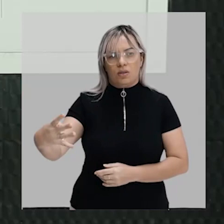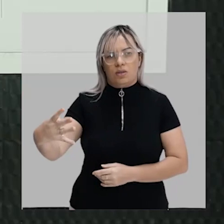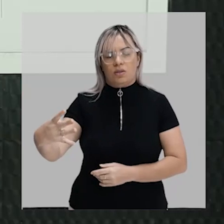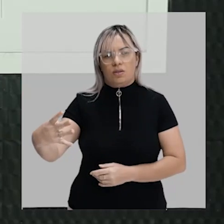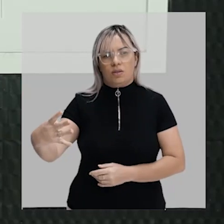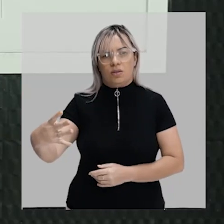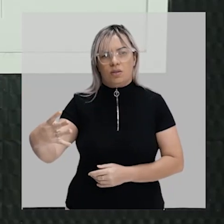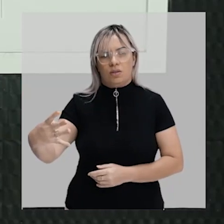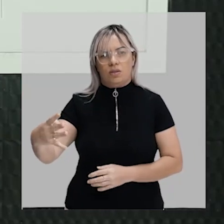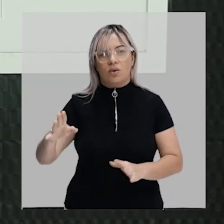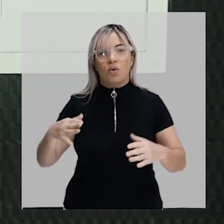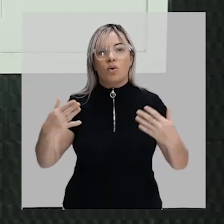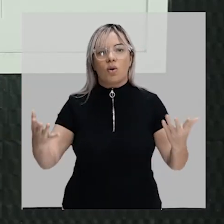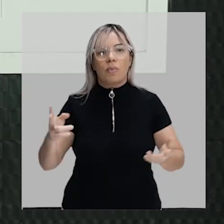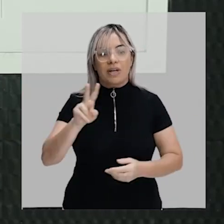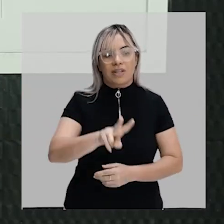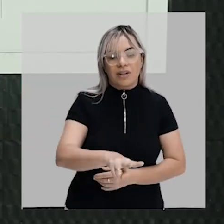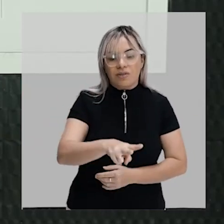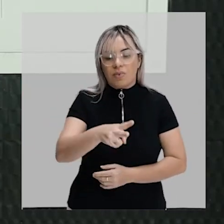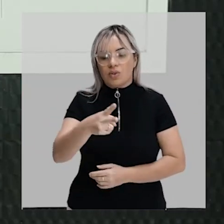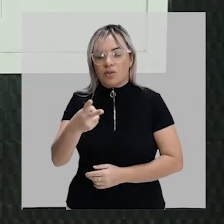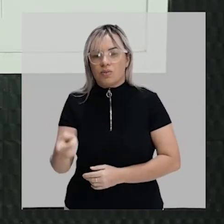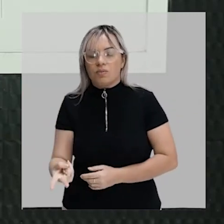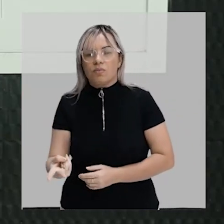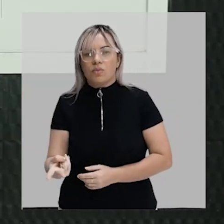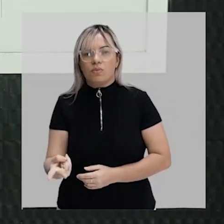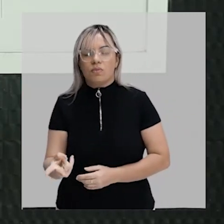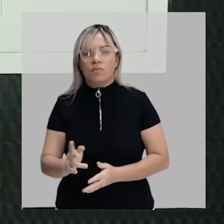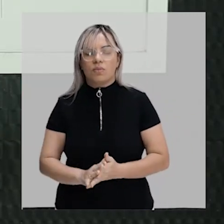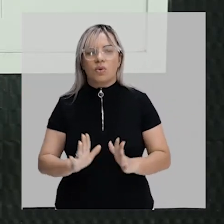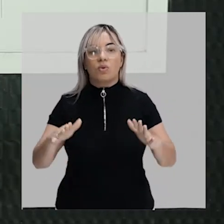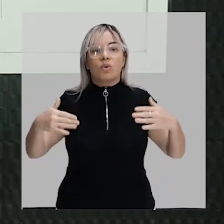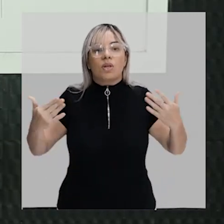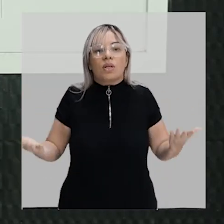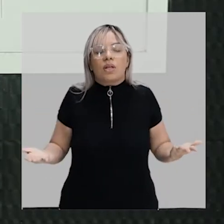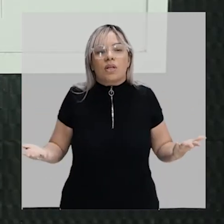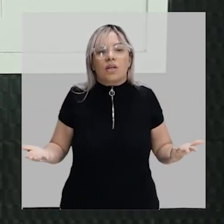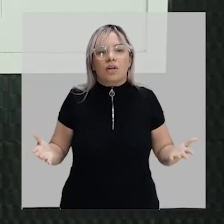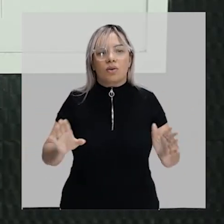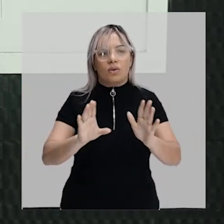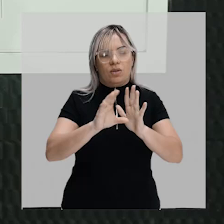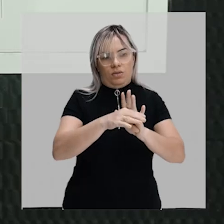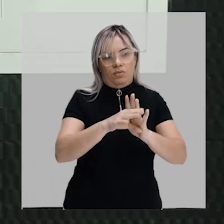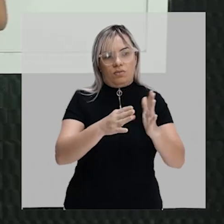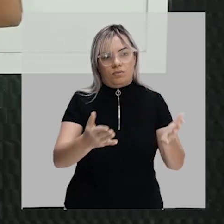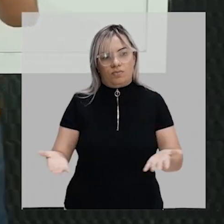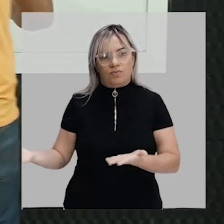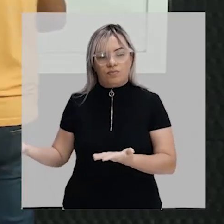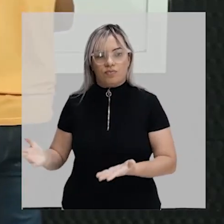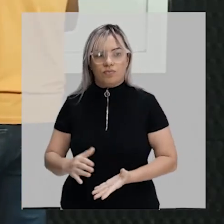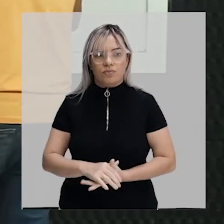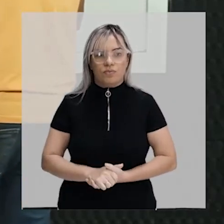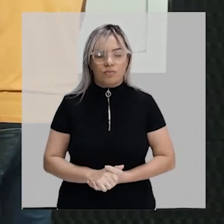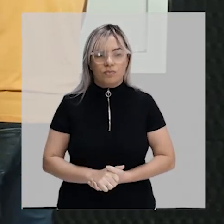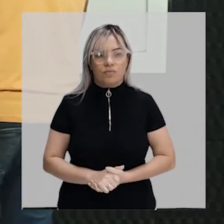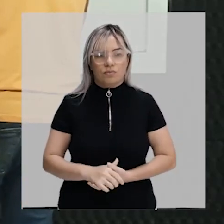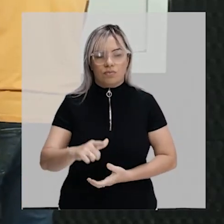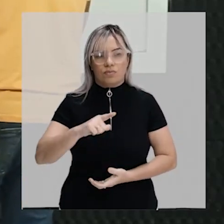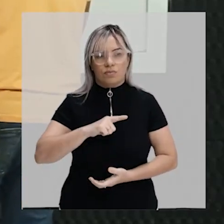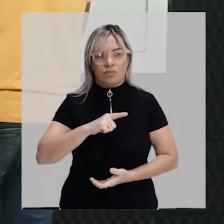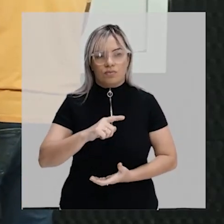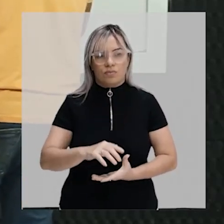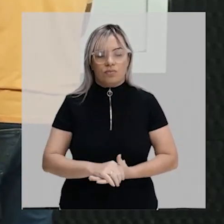matriz transposta esta Matriz que que é uma atriz transposta né Então olha só então se você tem ó